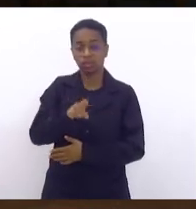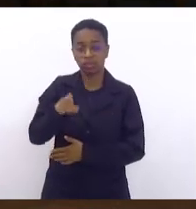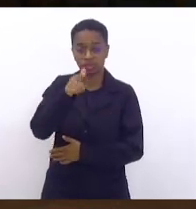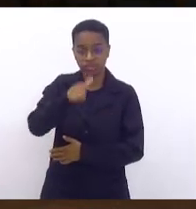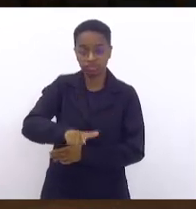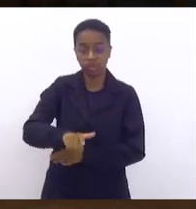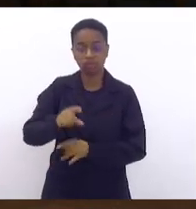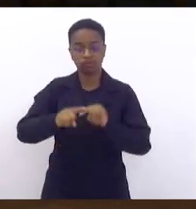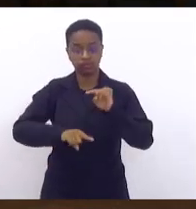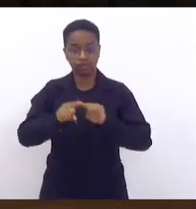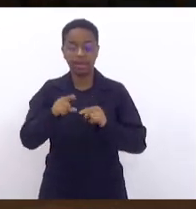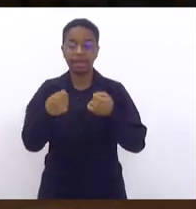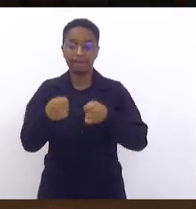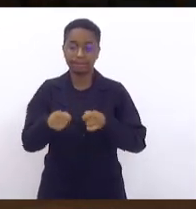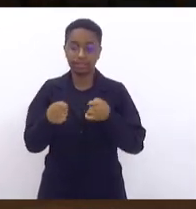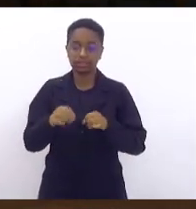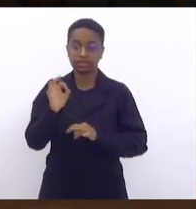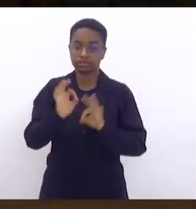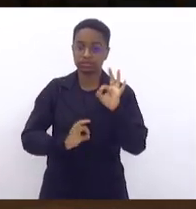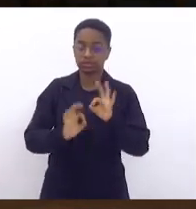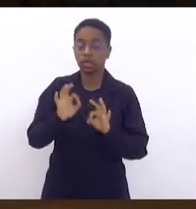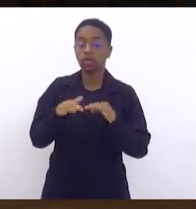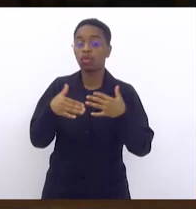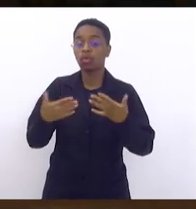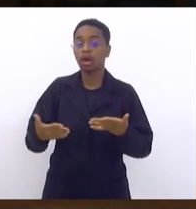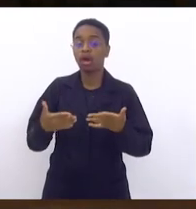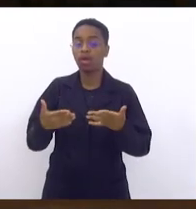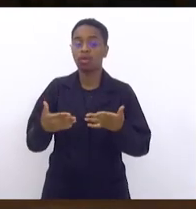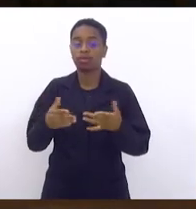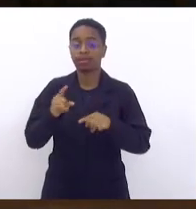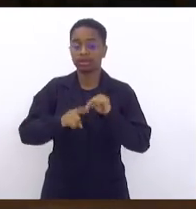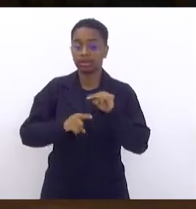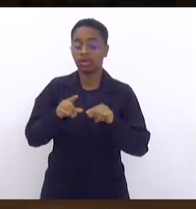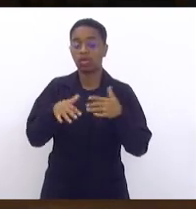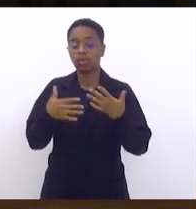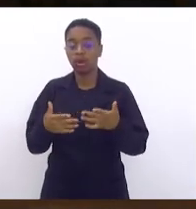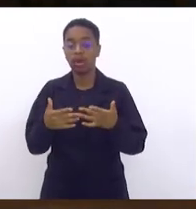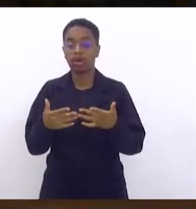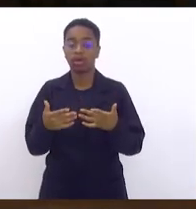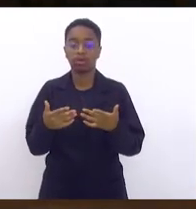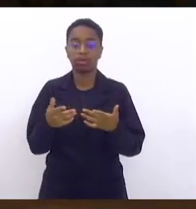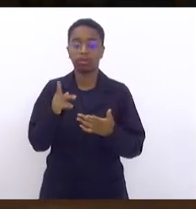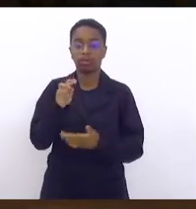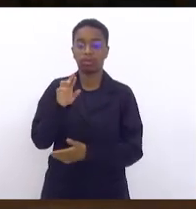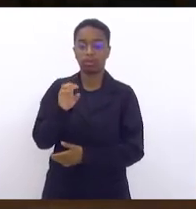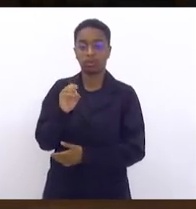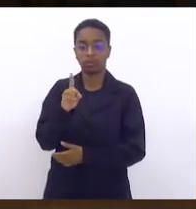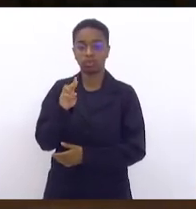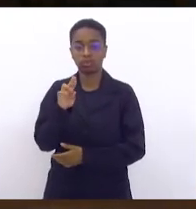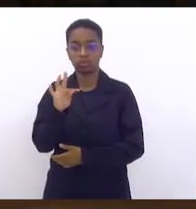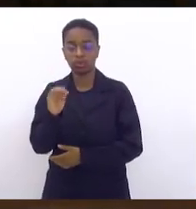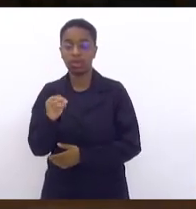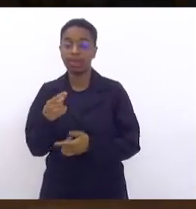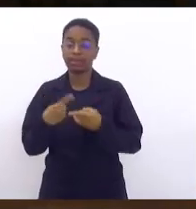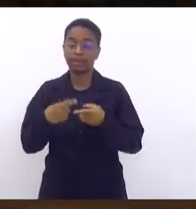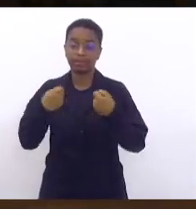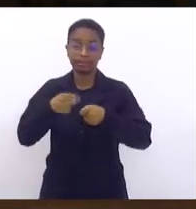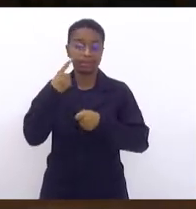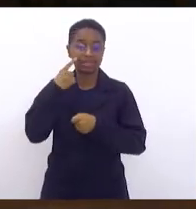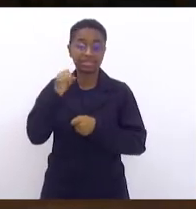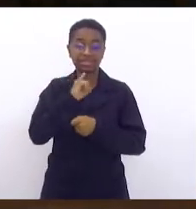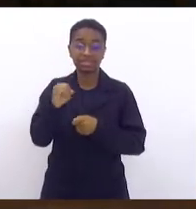dessas embalagens preciso classificar 15 embalagens São que os produtos são Pensando na possibilidade de contaminação